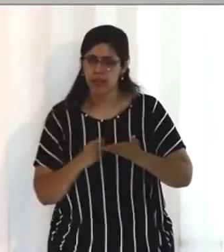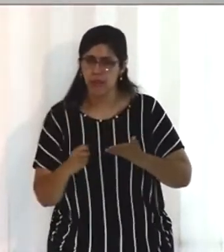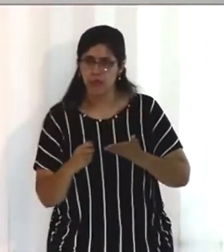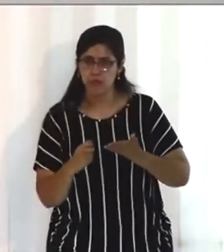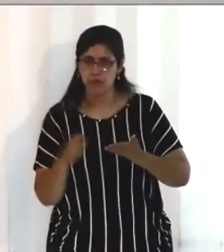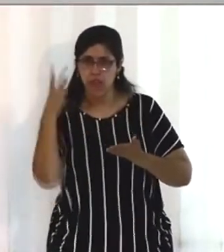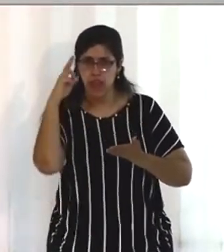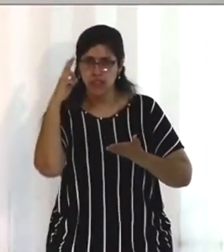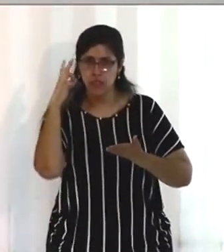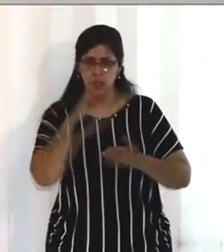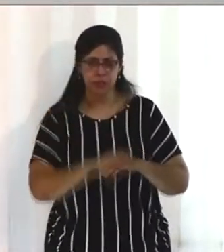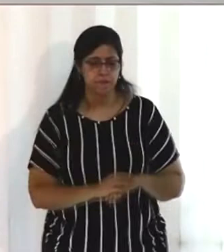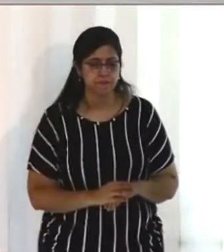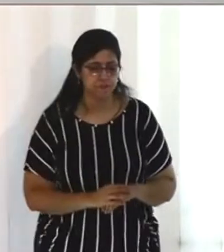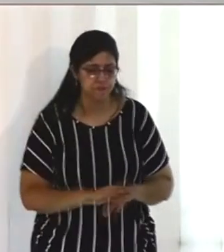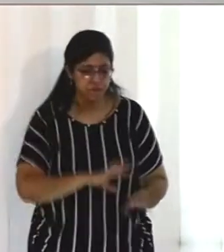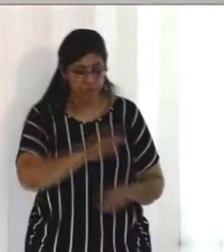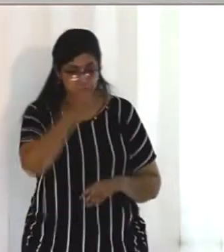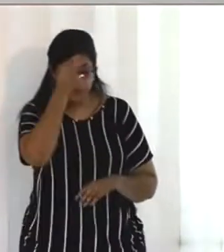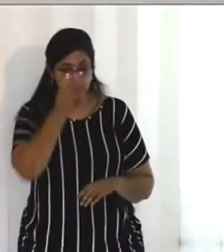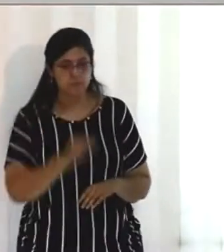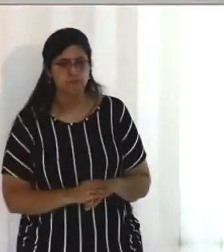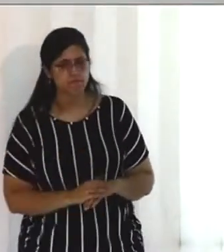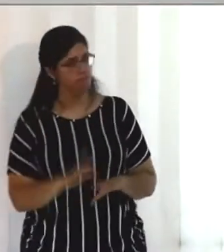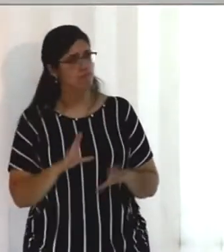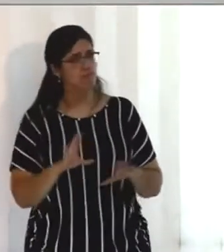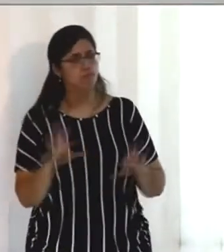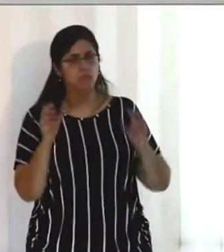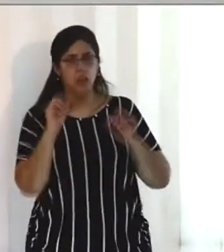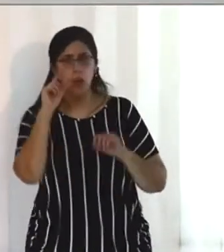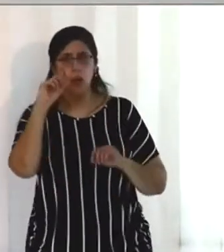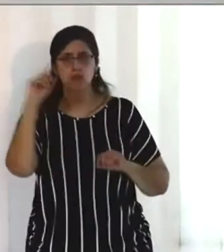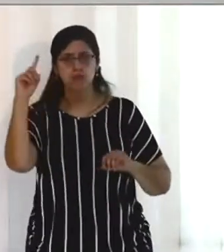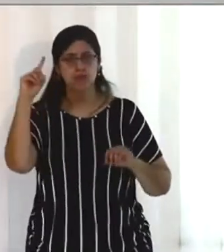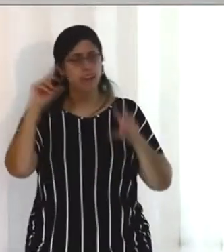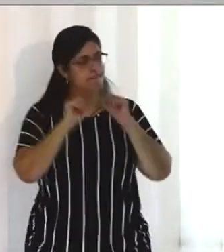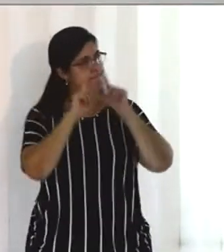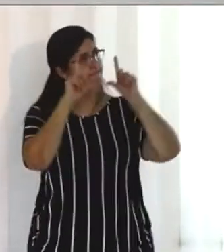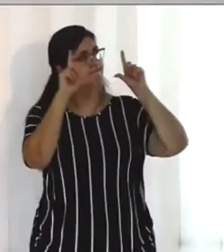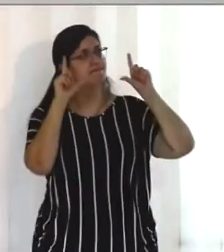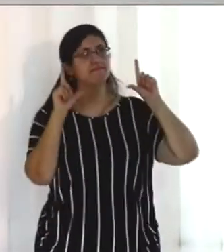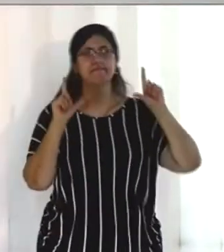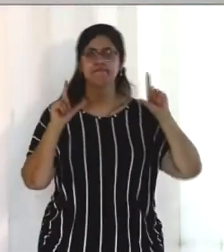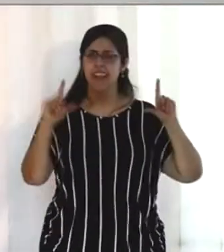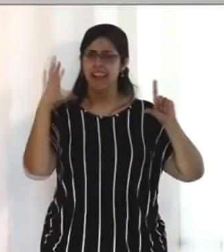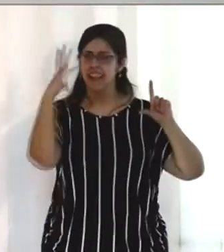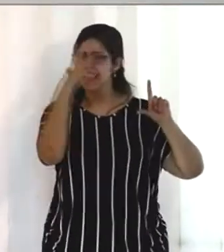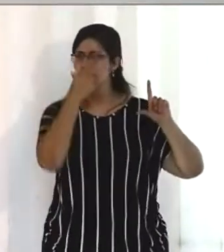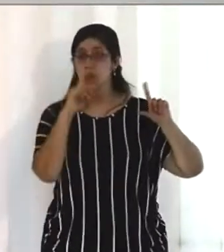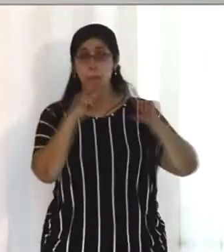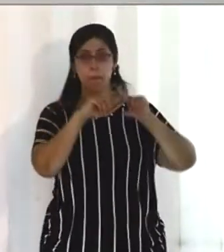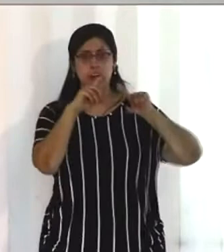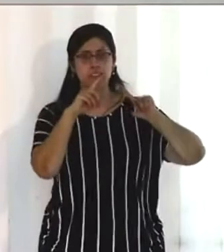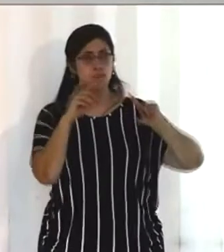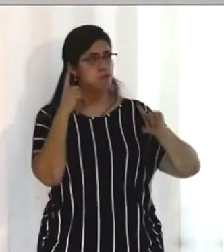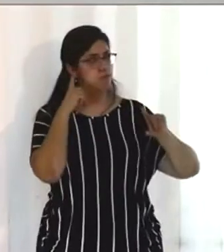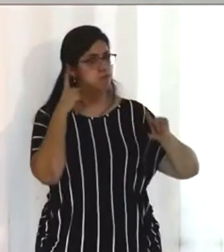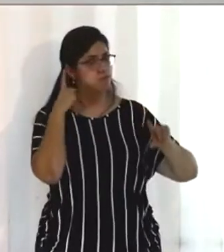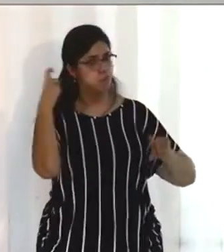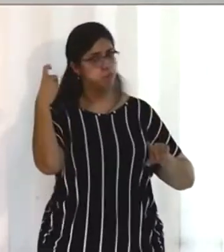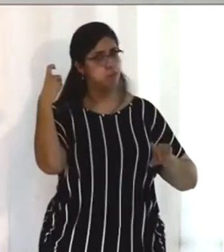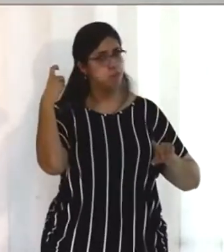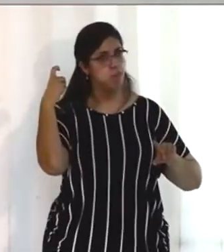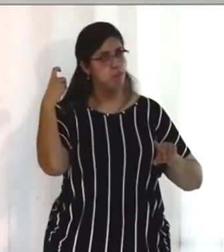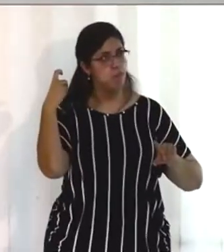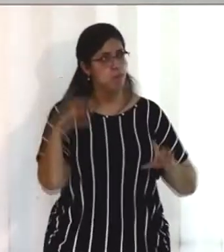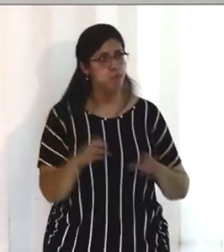instante ouviu-se um estrondo muito grande e explodiu no céu. Uma mistura de fogo